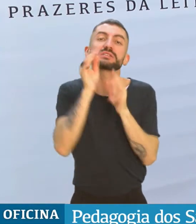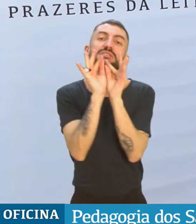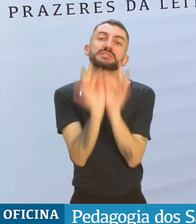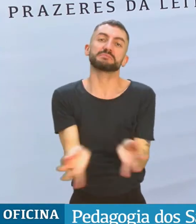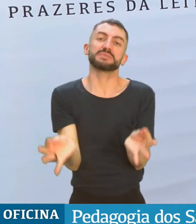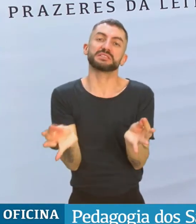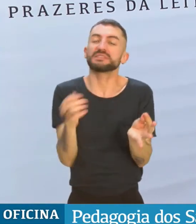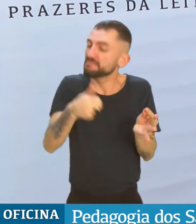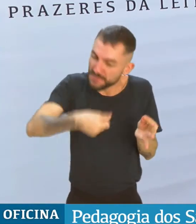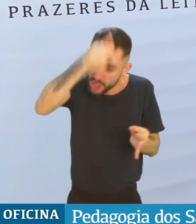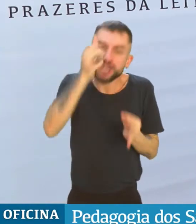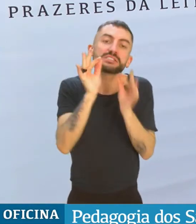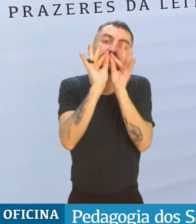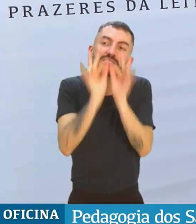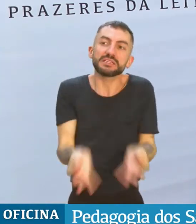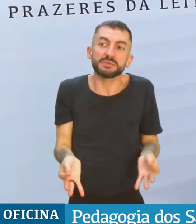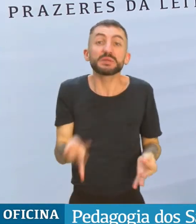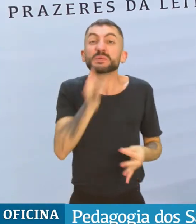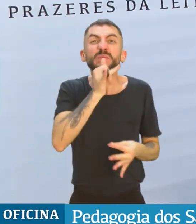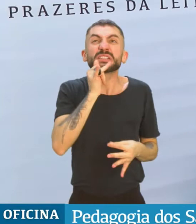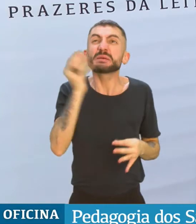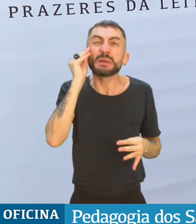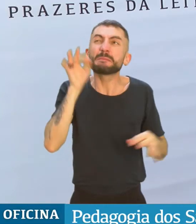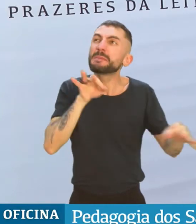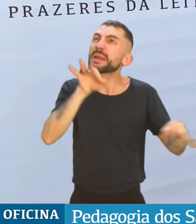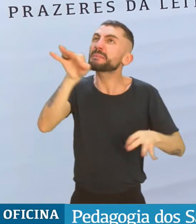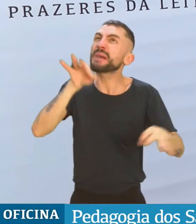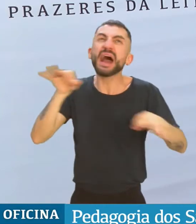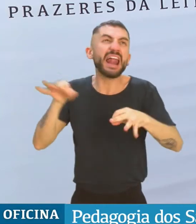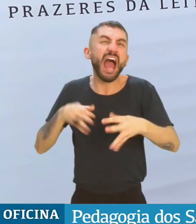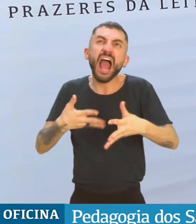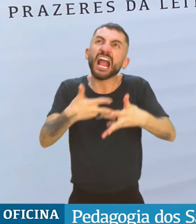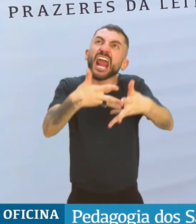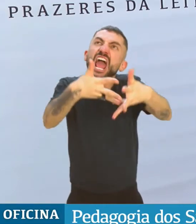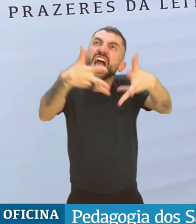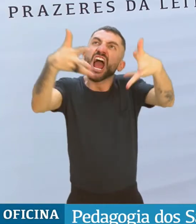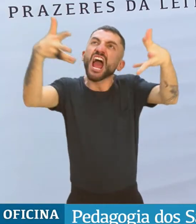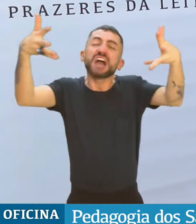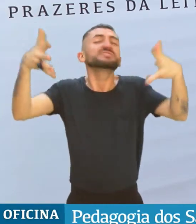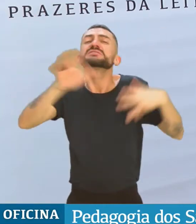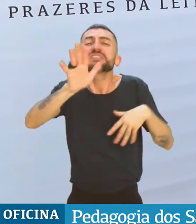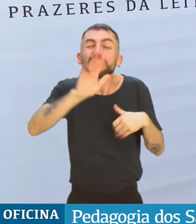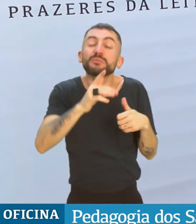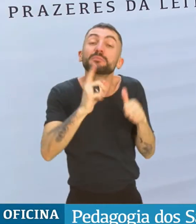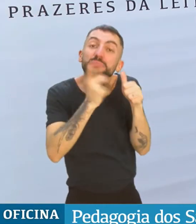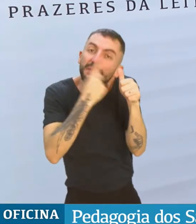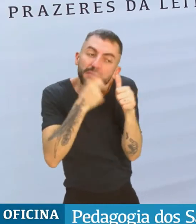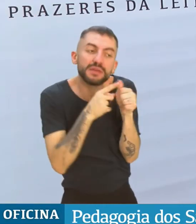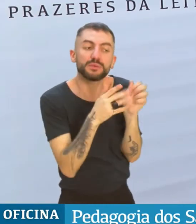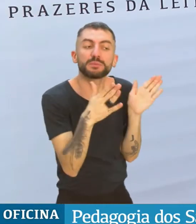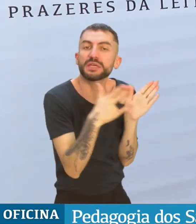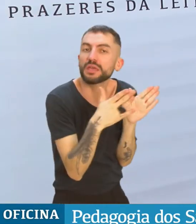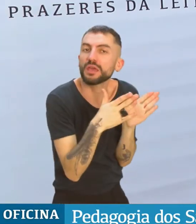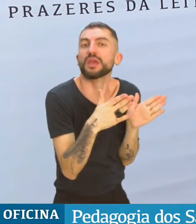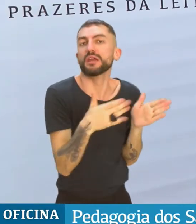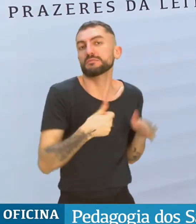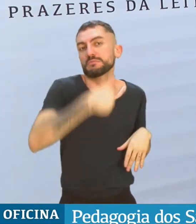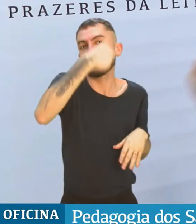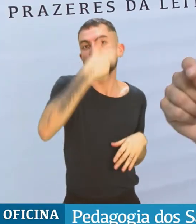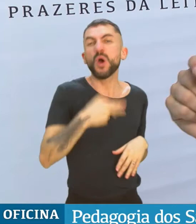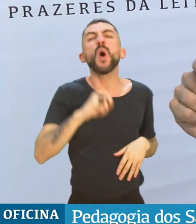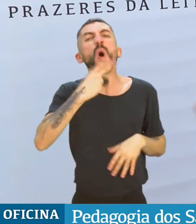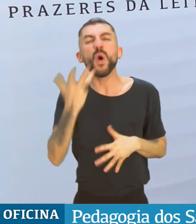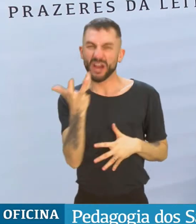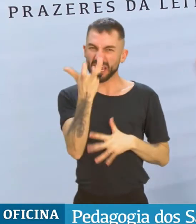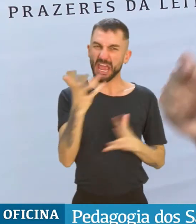é mais. Eu vou fazer num espaço enorme aberto. Começa num espaço pequeno. Né? Eu vou falar de outras coisas. Eu quero um público